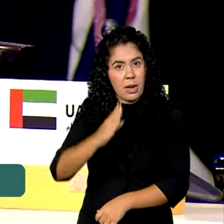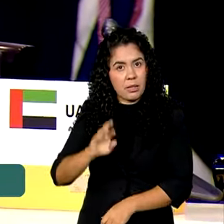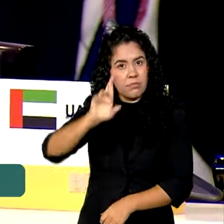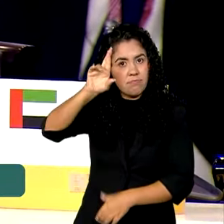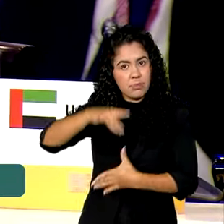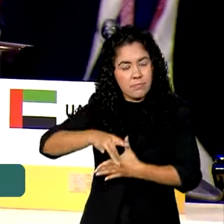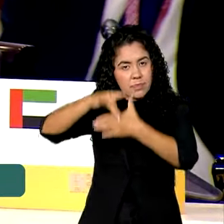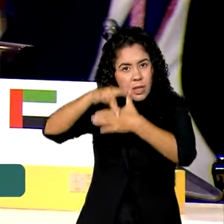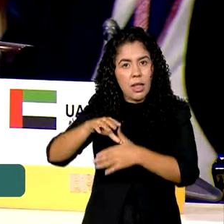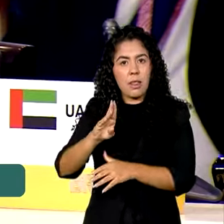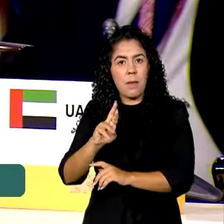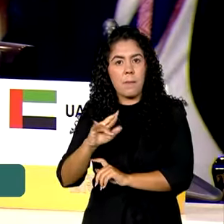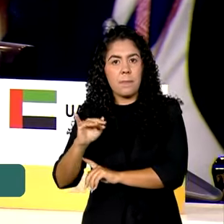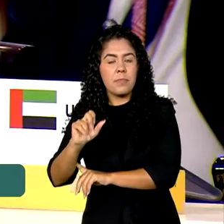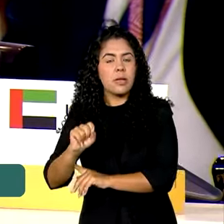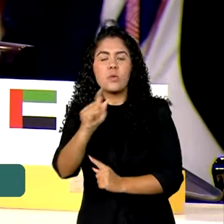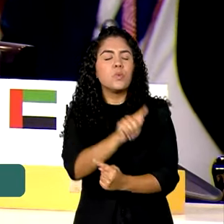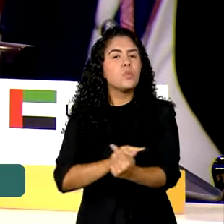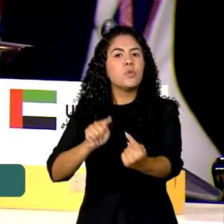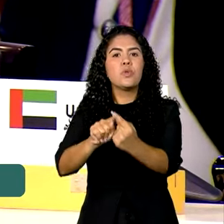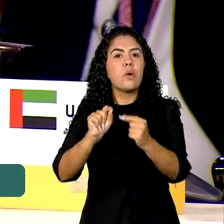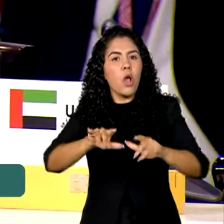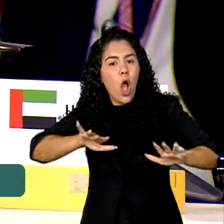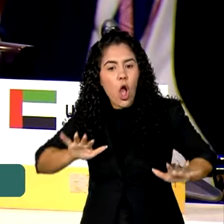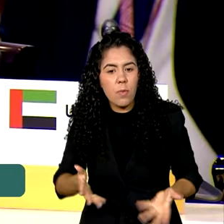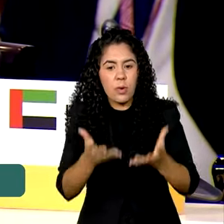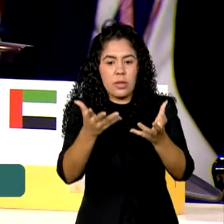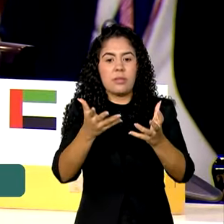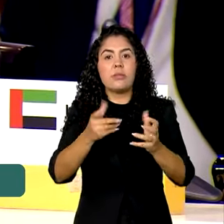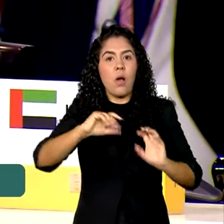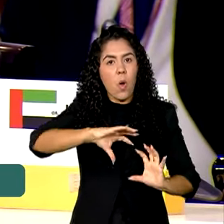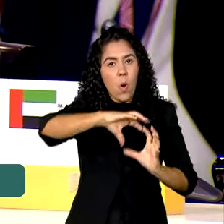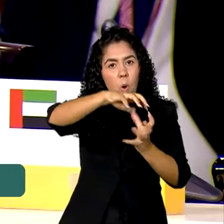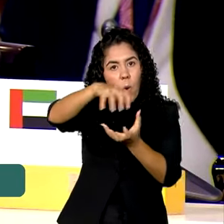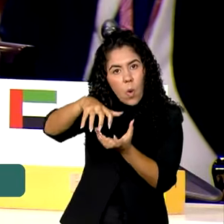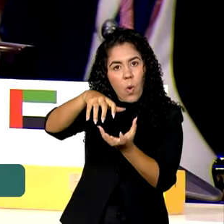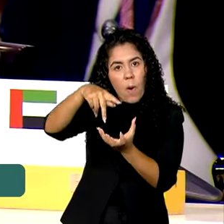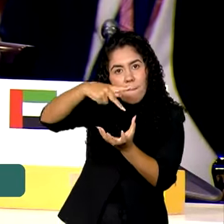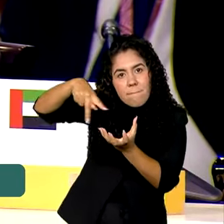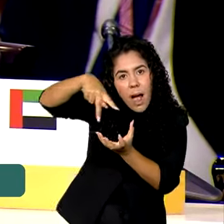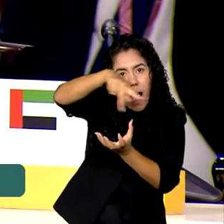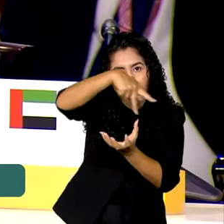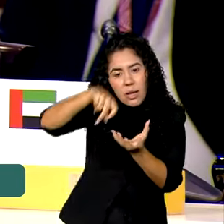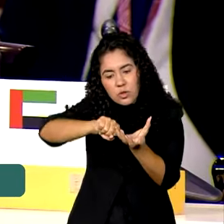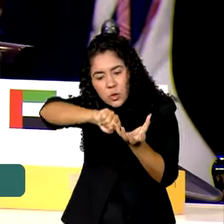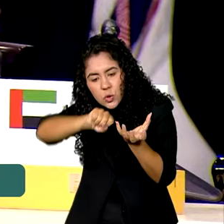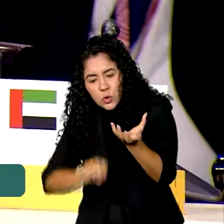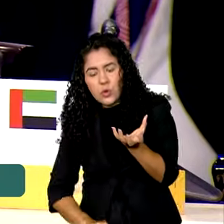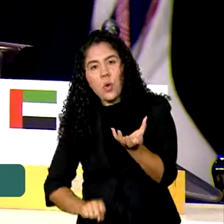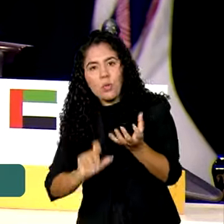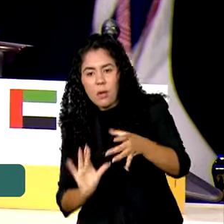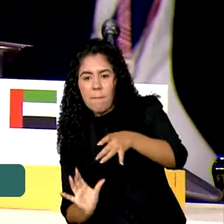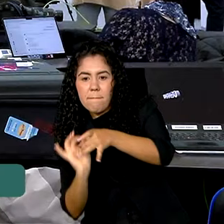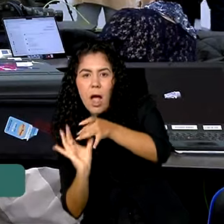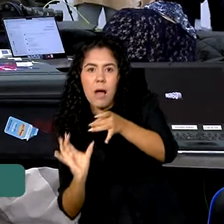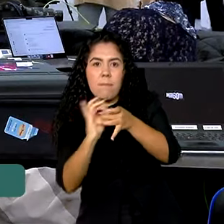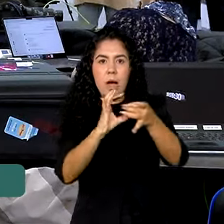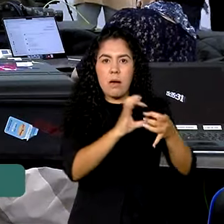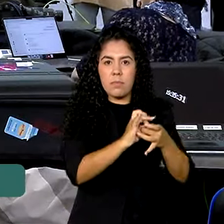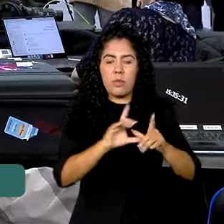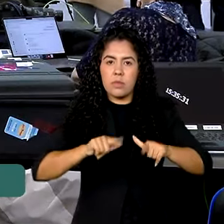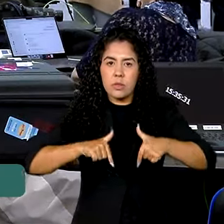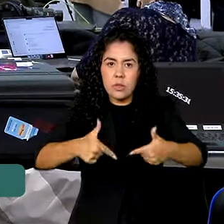como lema fortalecendo a cooperação do Sul Global por uma governança mais in e